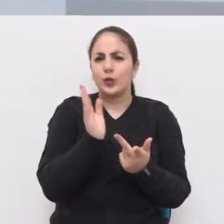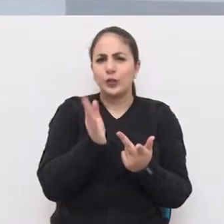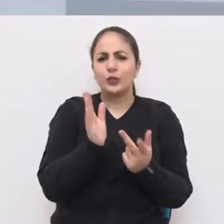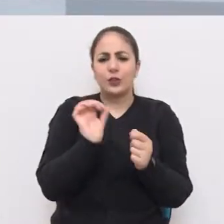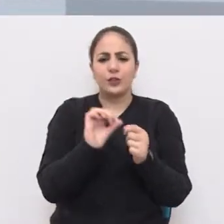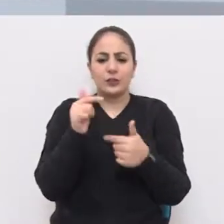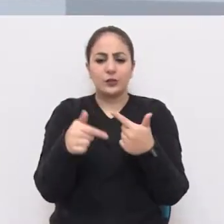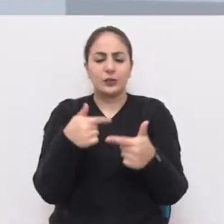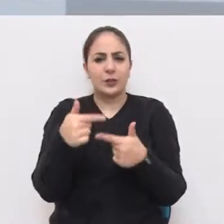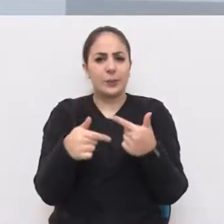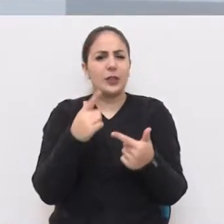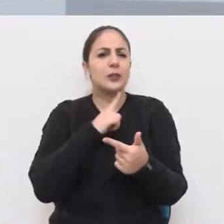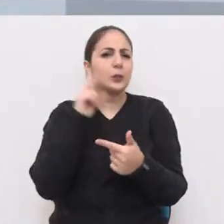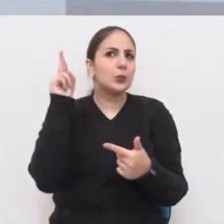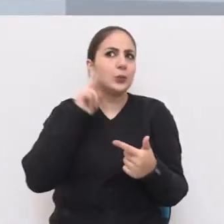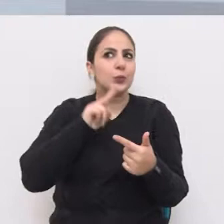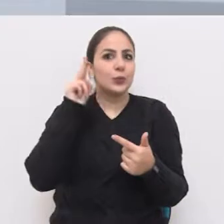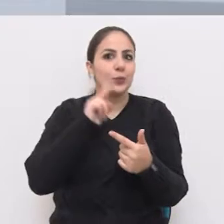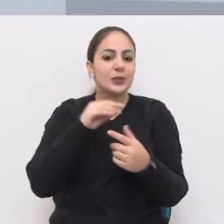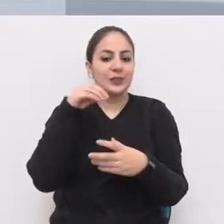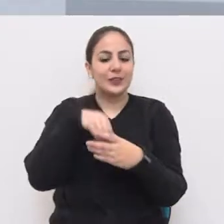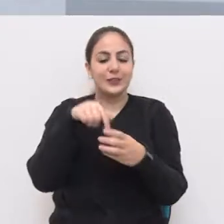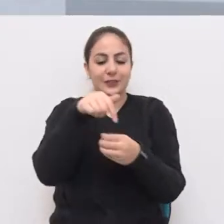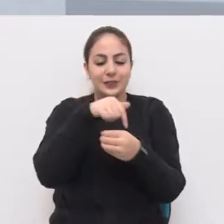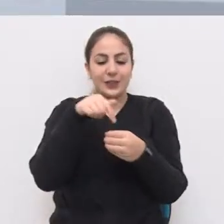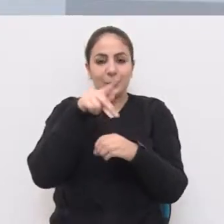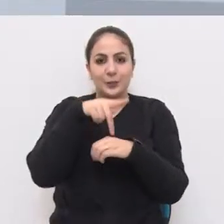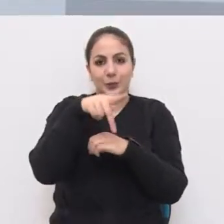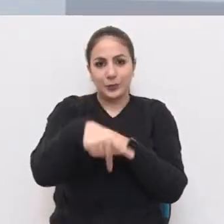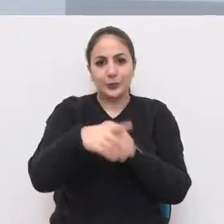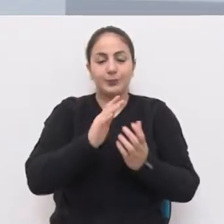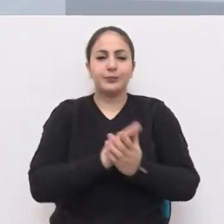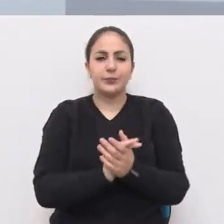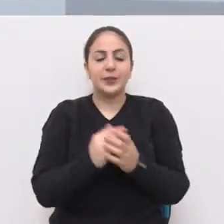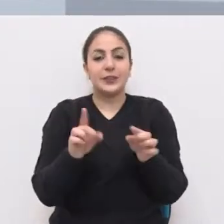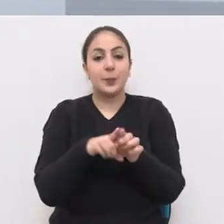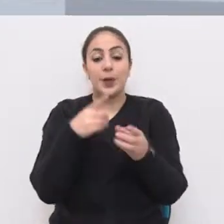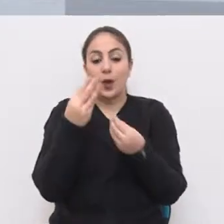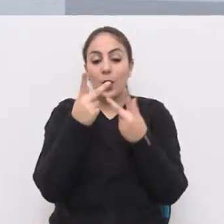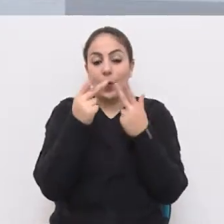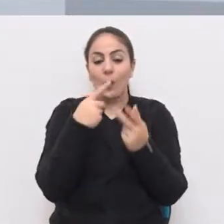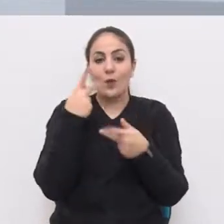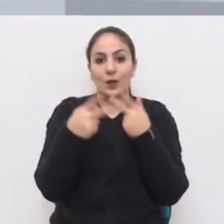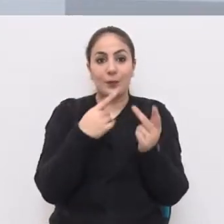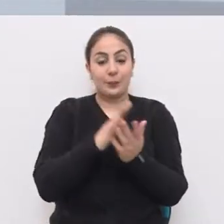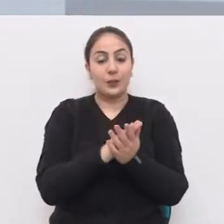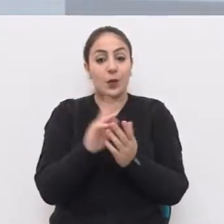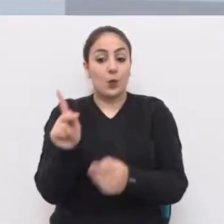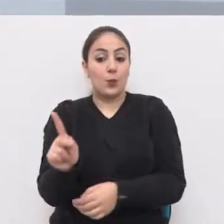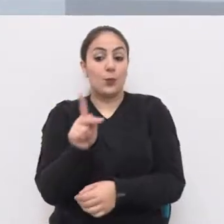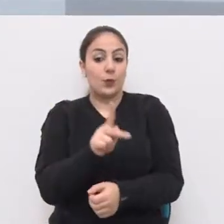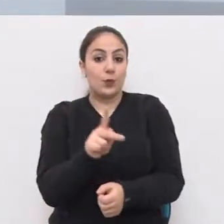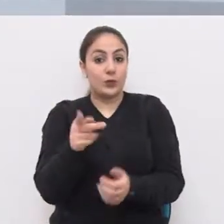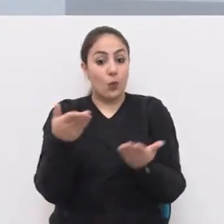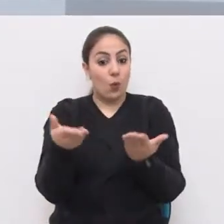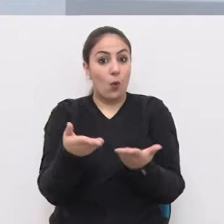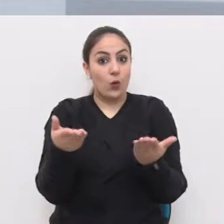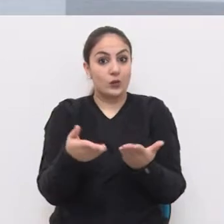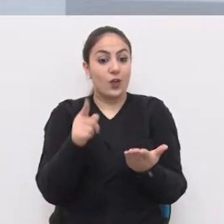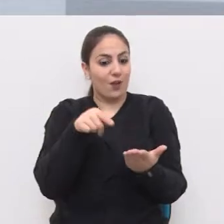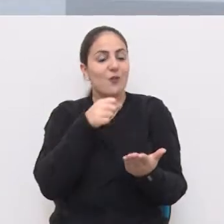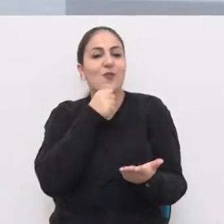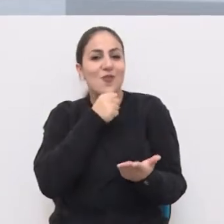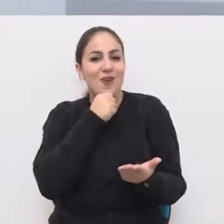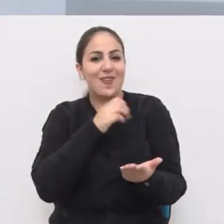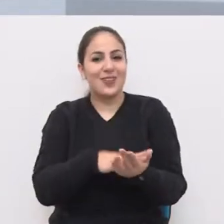um trabalho, tem uma história na cidade de Passo Fundo. E como eu disse, né? O professor hoje é o vovô. Esse é o